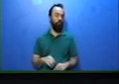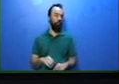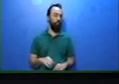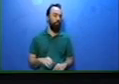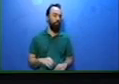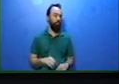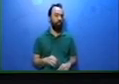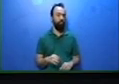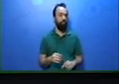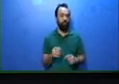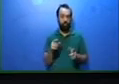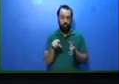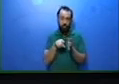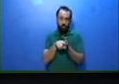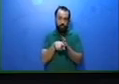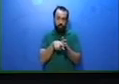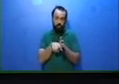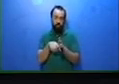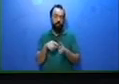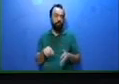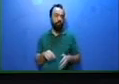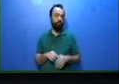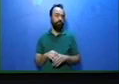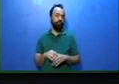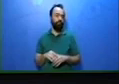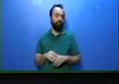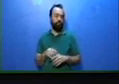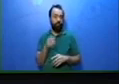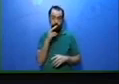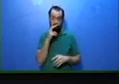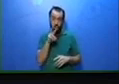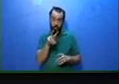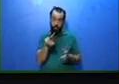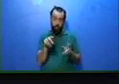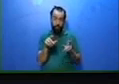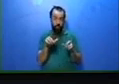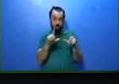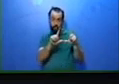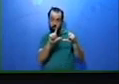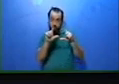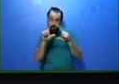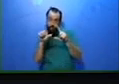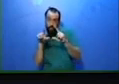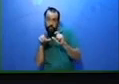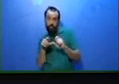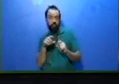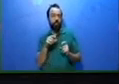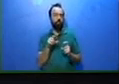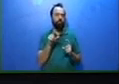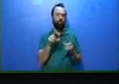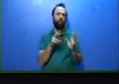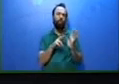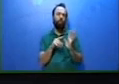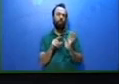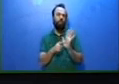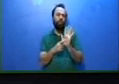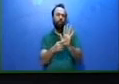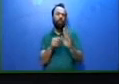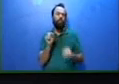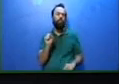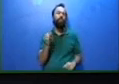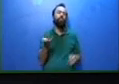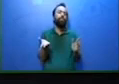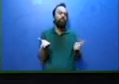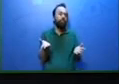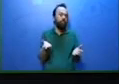analisando essas tirinhas. Vocês observando aí que tem algumas figuras. O que aparece nessas figuras, na tirinha do